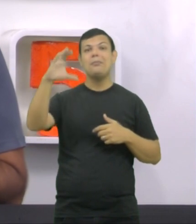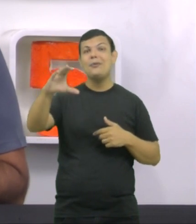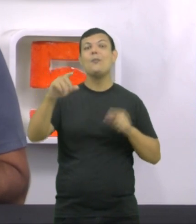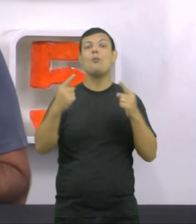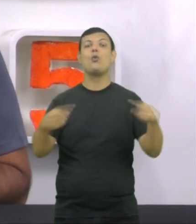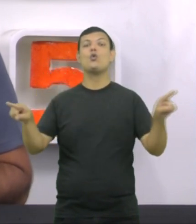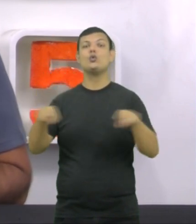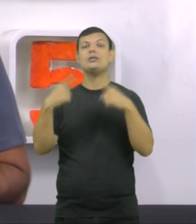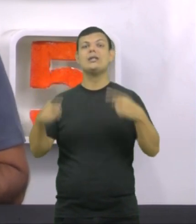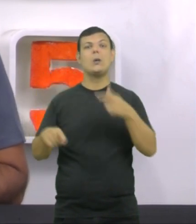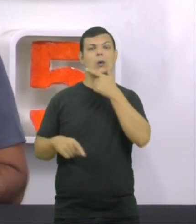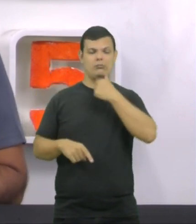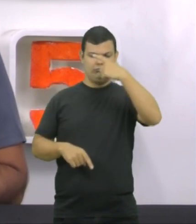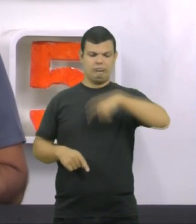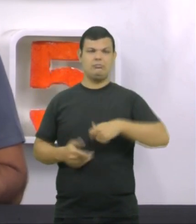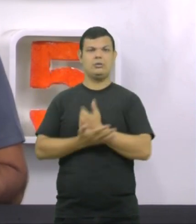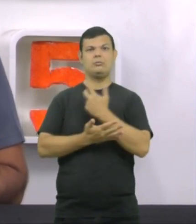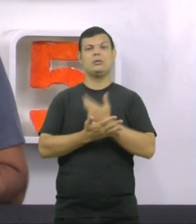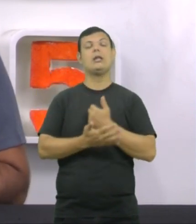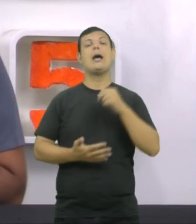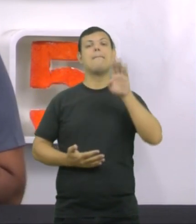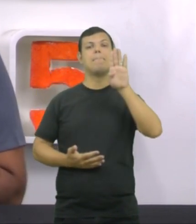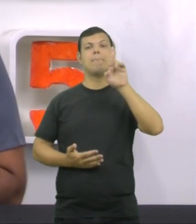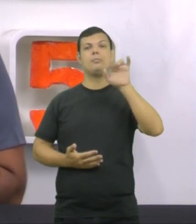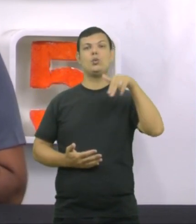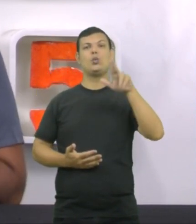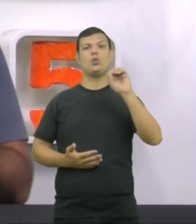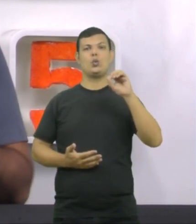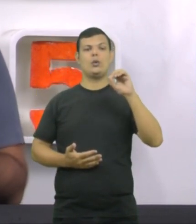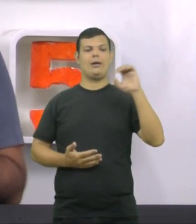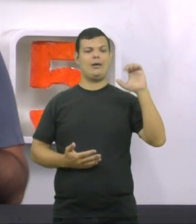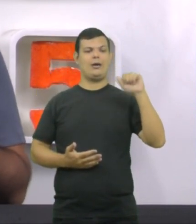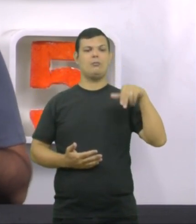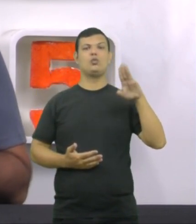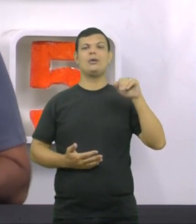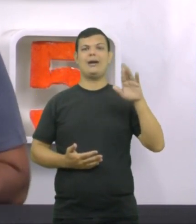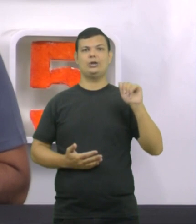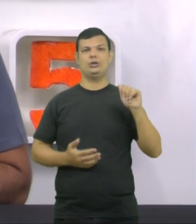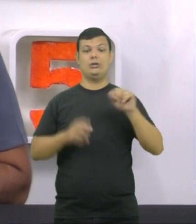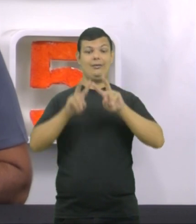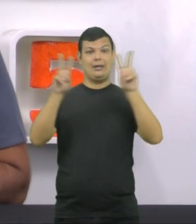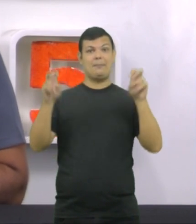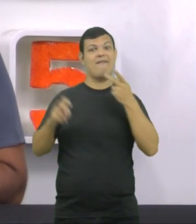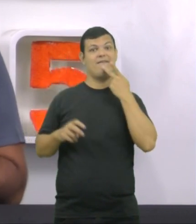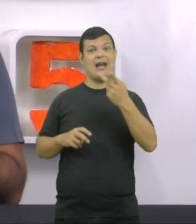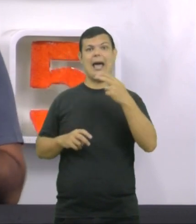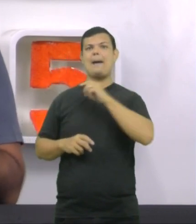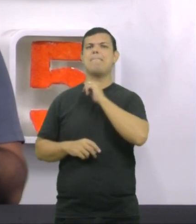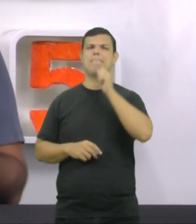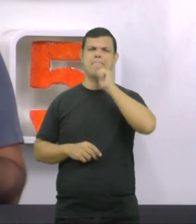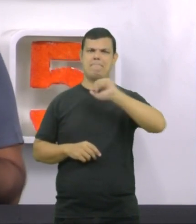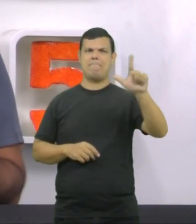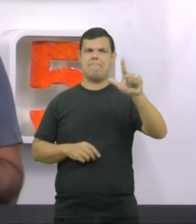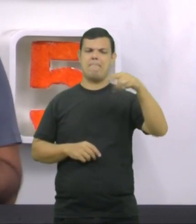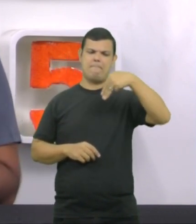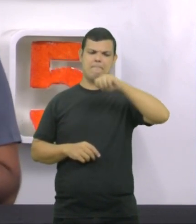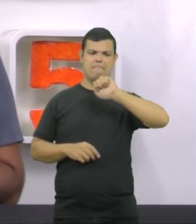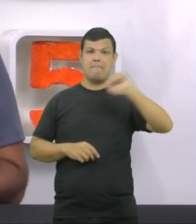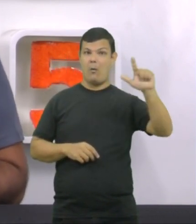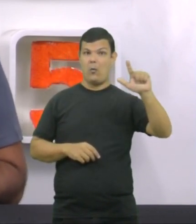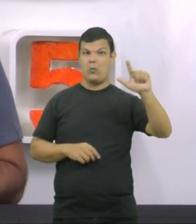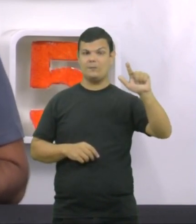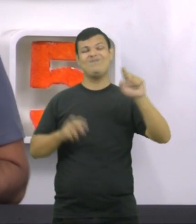pouco, ele falou um pouco sobre o boato e as fofocas, né, que andam rolando por aí. E como a gente vive numa